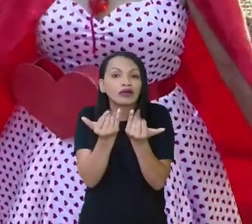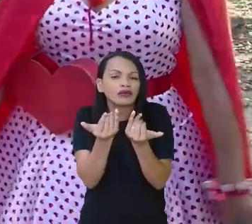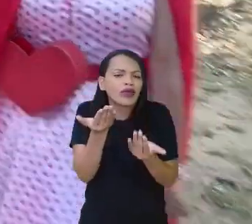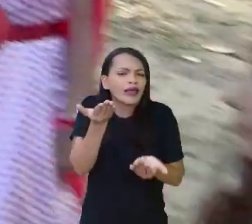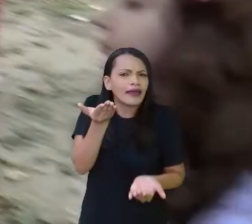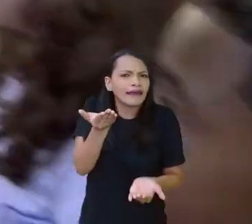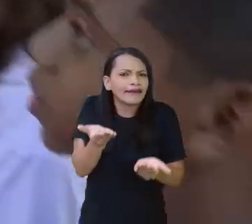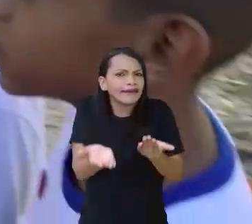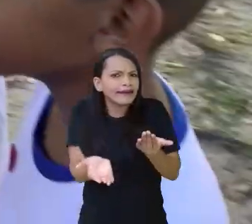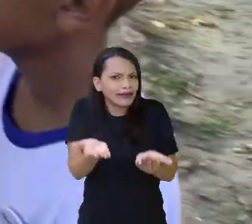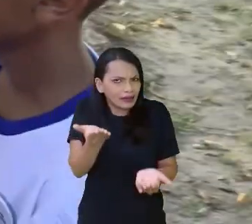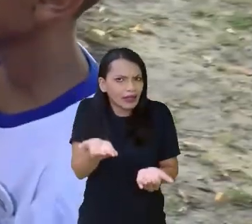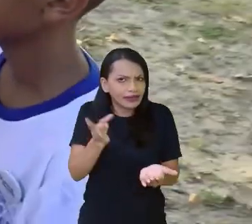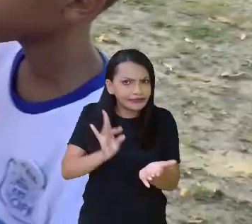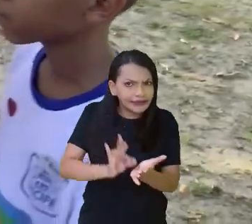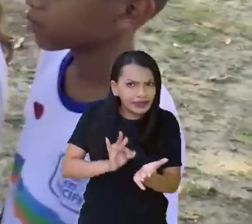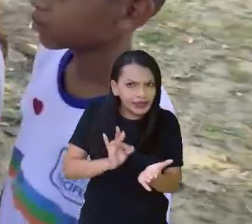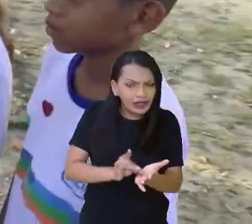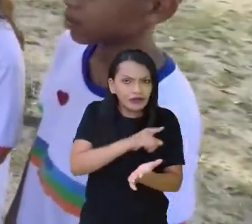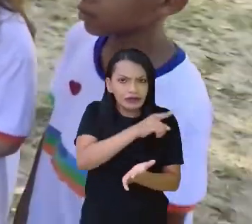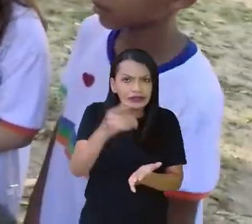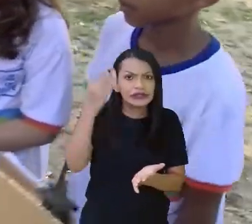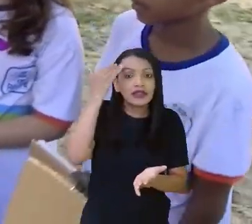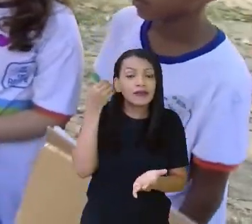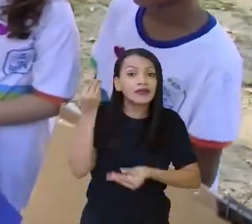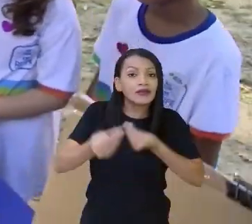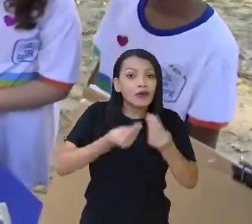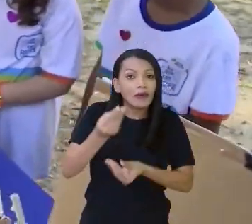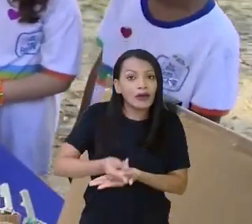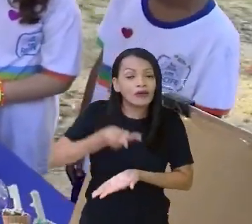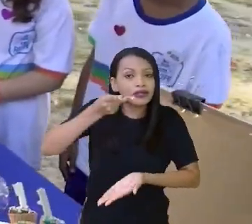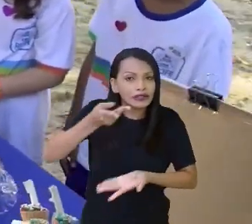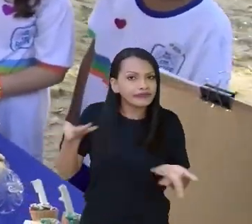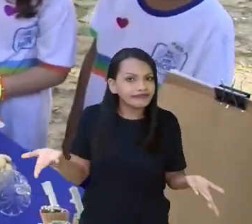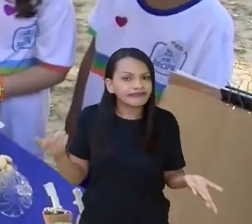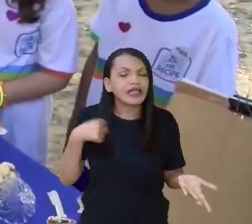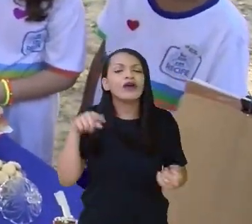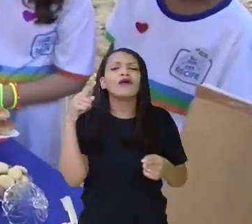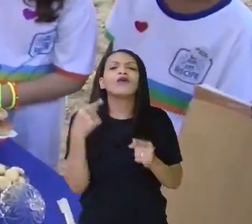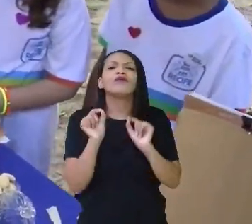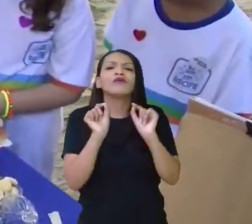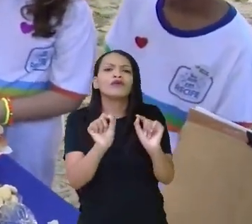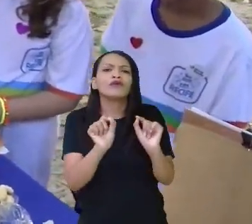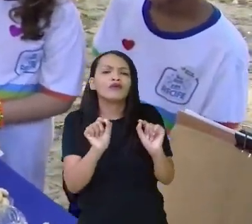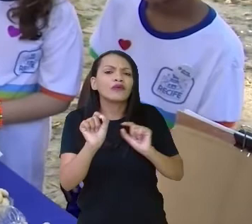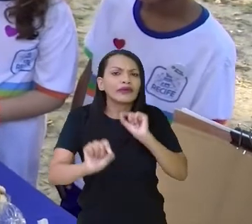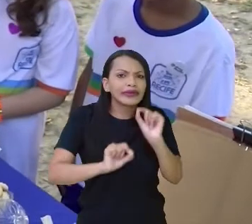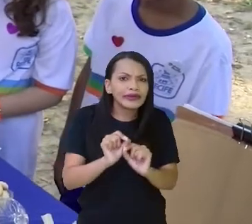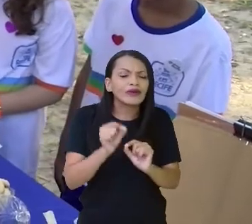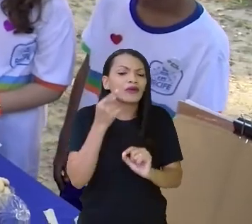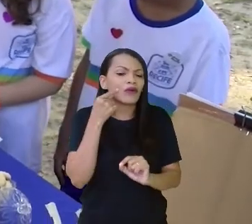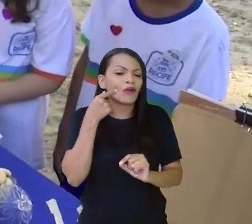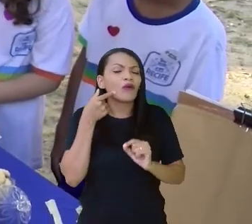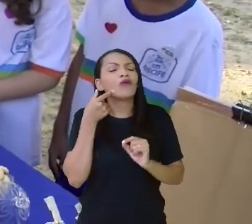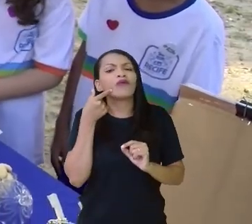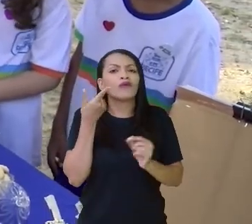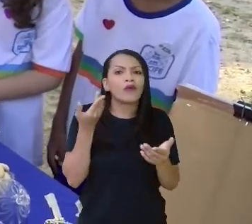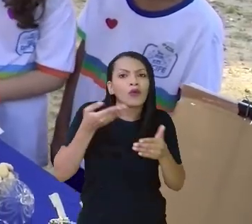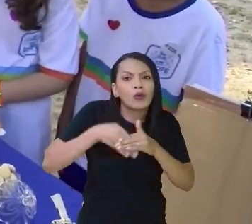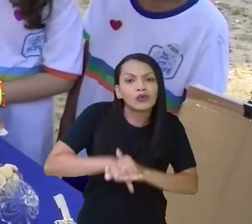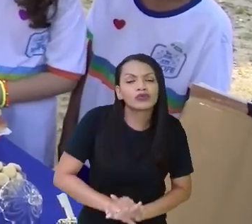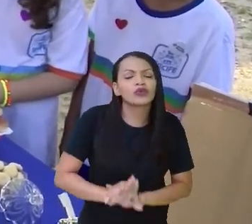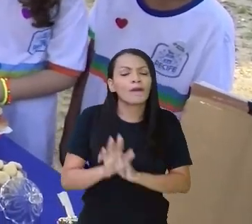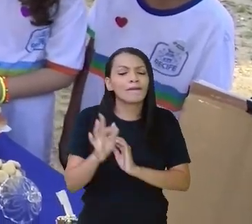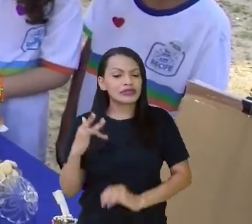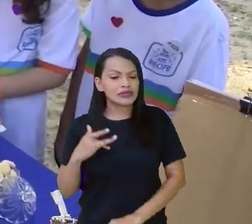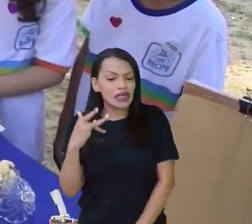equilibrada, né? Vocês sabem como isso acontece? O que seria manter um hábito saudável